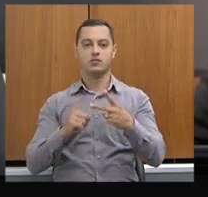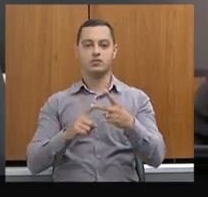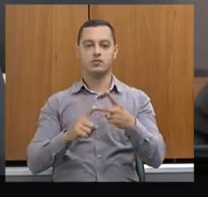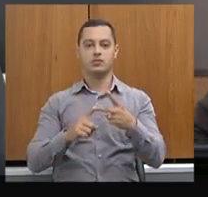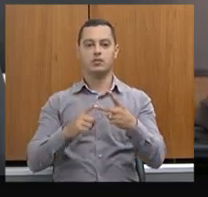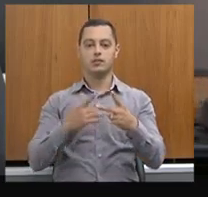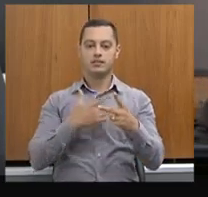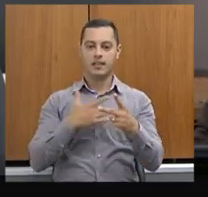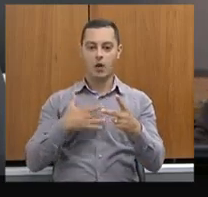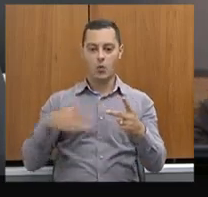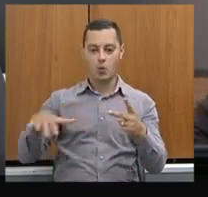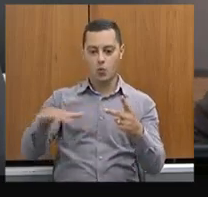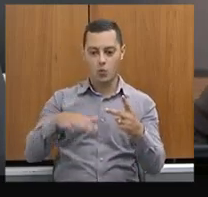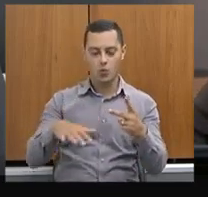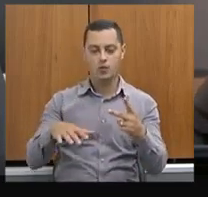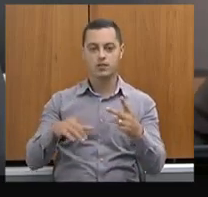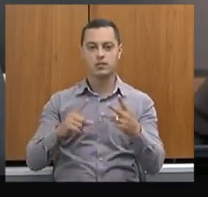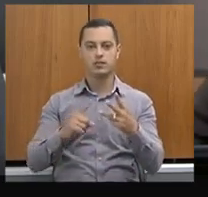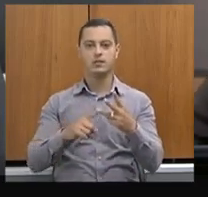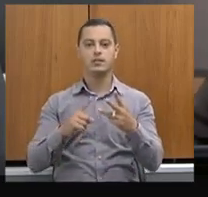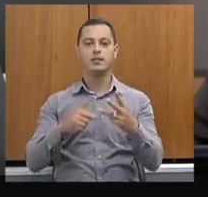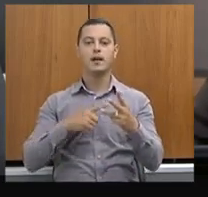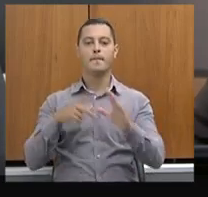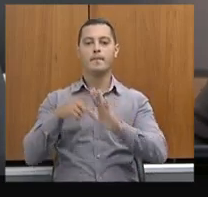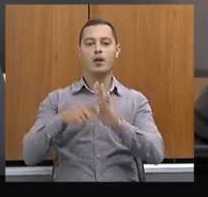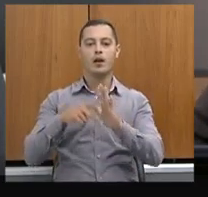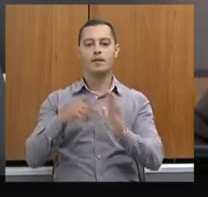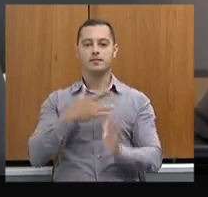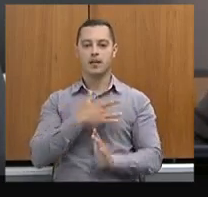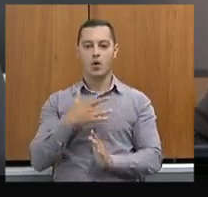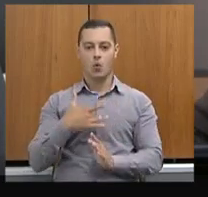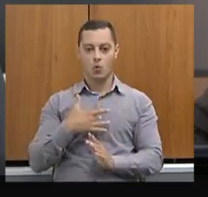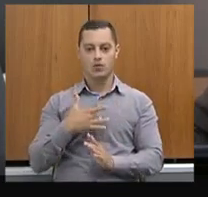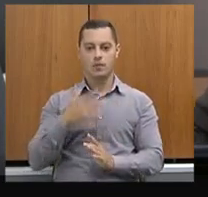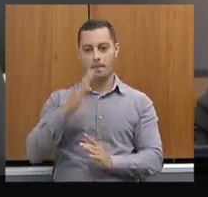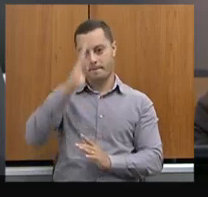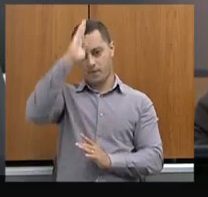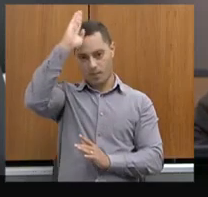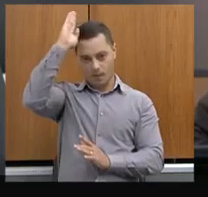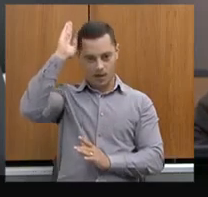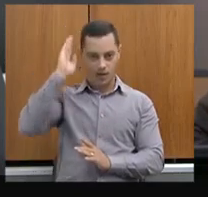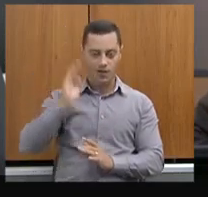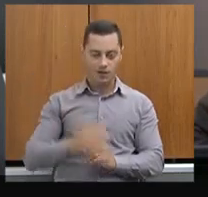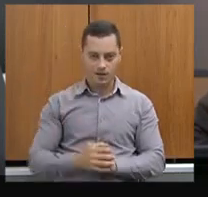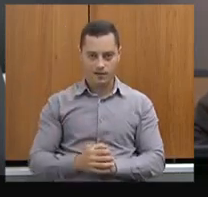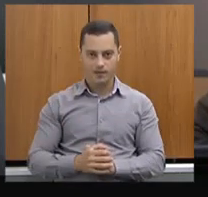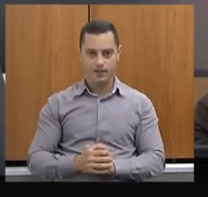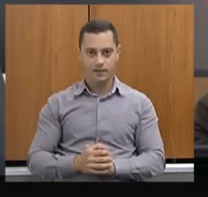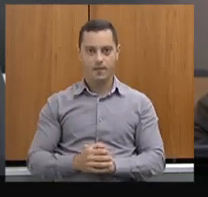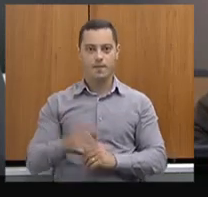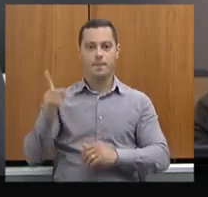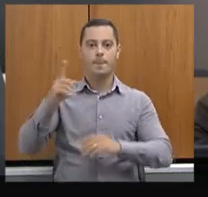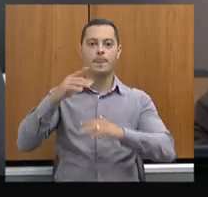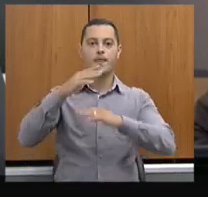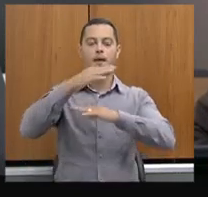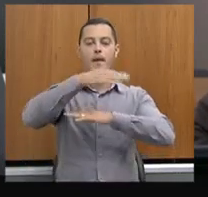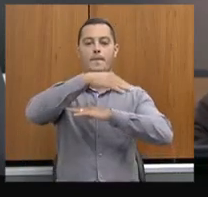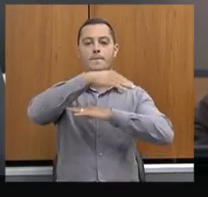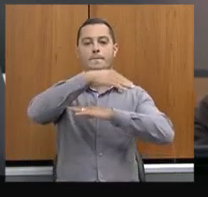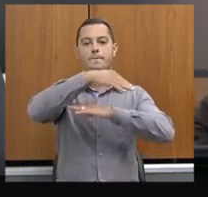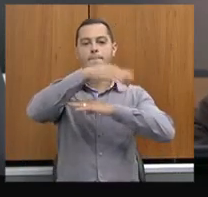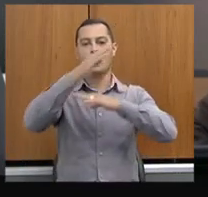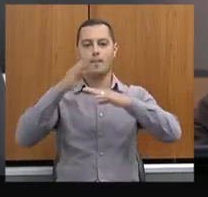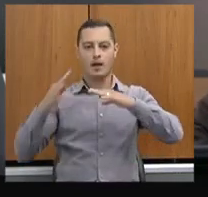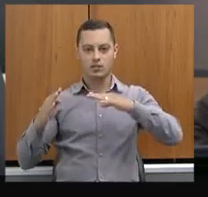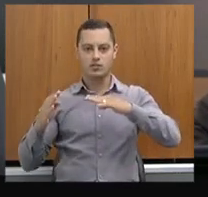e o nosso programa saúde ocupacional Bombeiro Militar pode passar em Brumadinho Segue